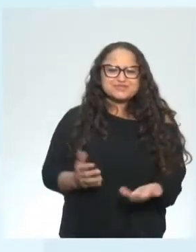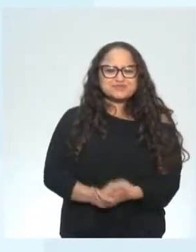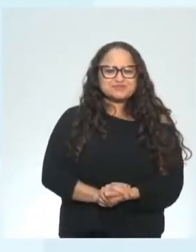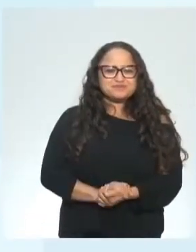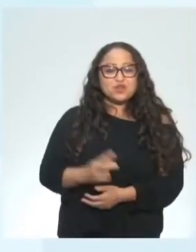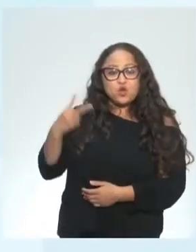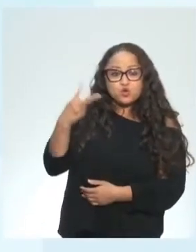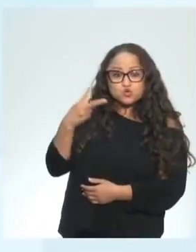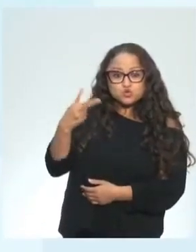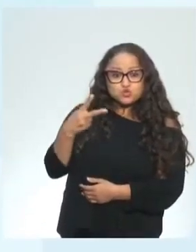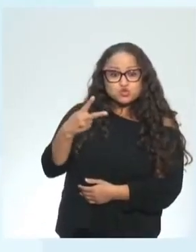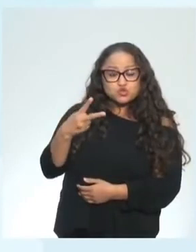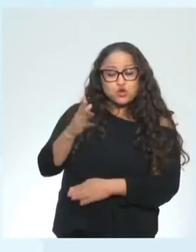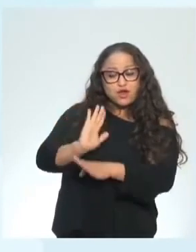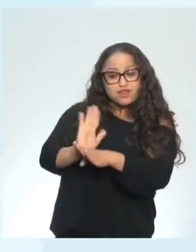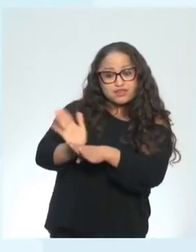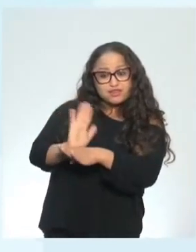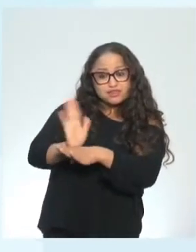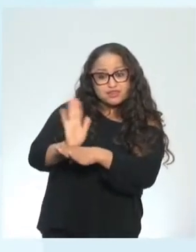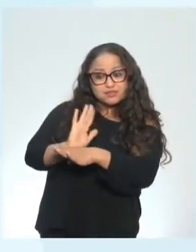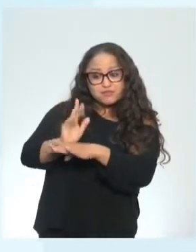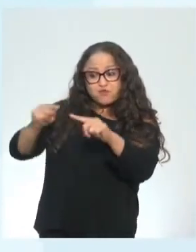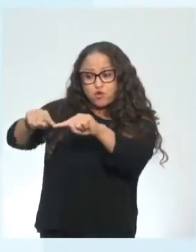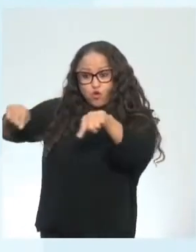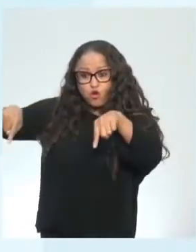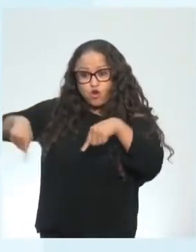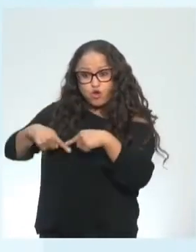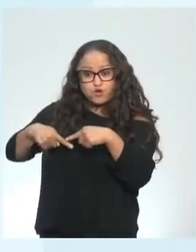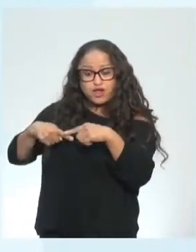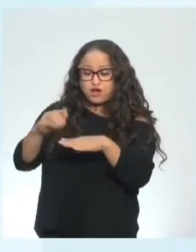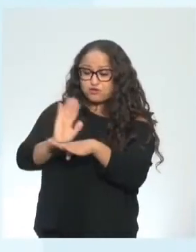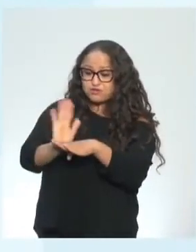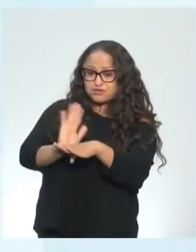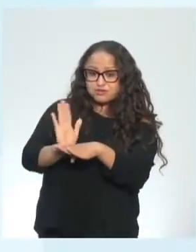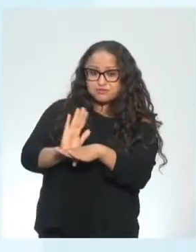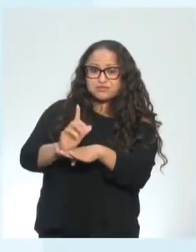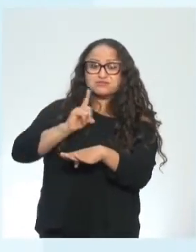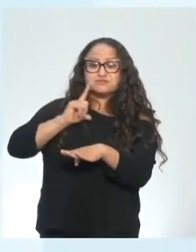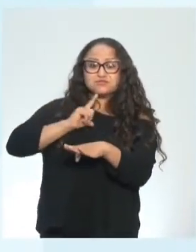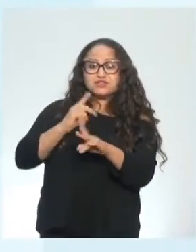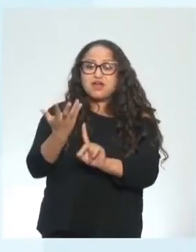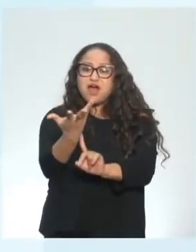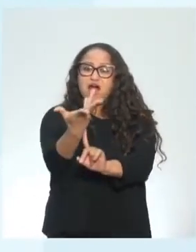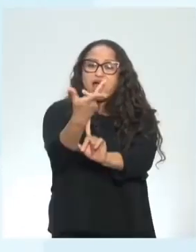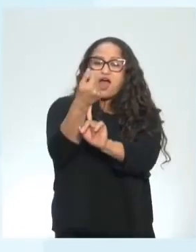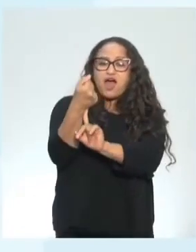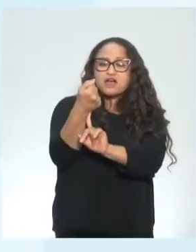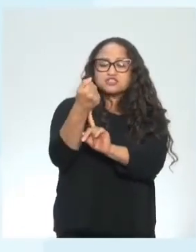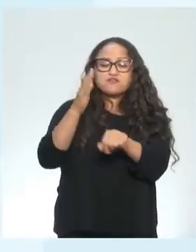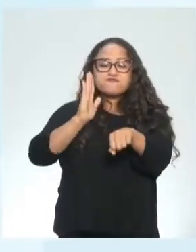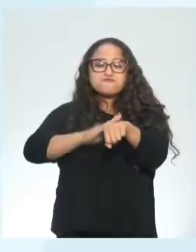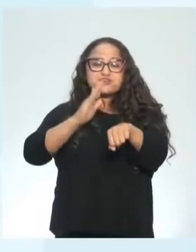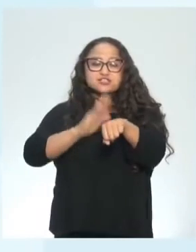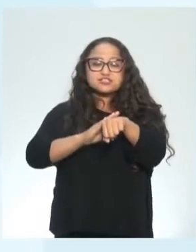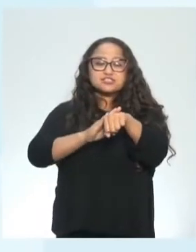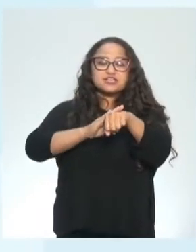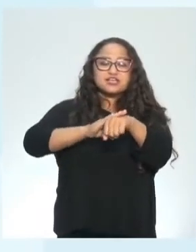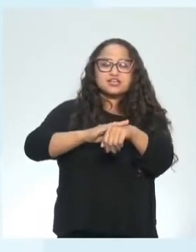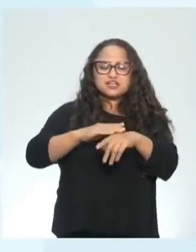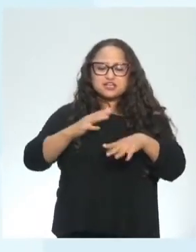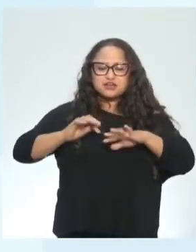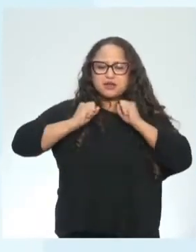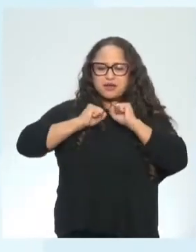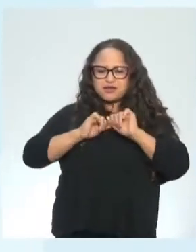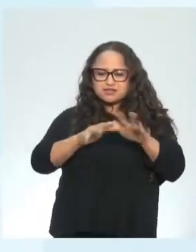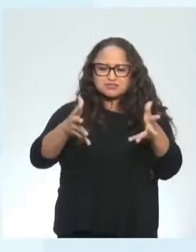não partiu cinema toca filho ET Art and Craft of making in motion pictures então é a arte